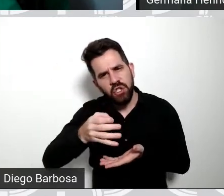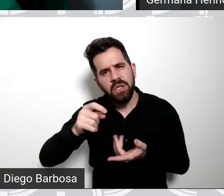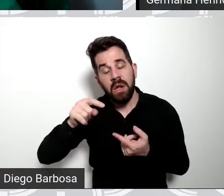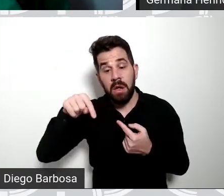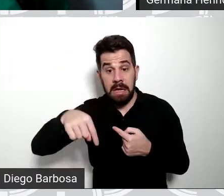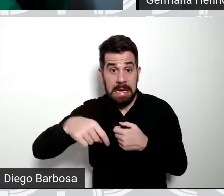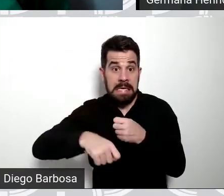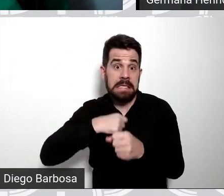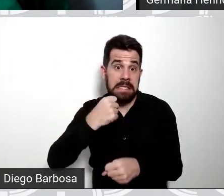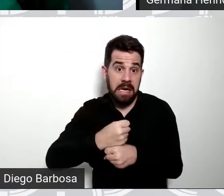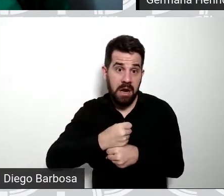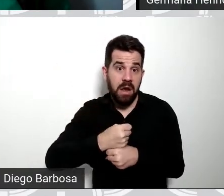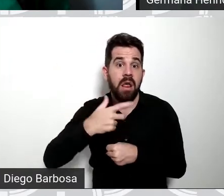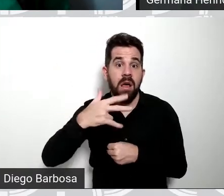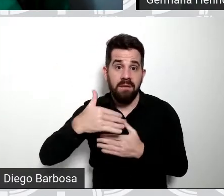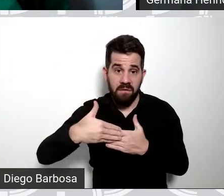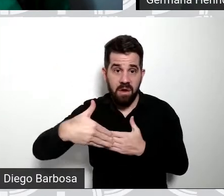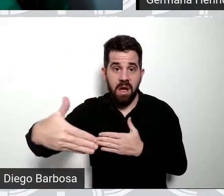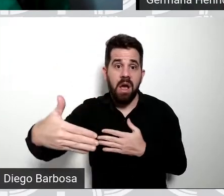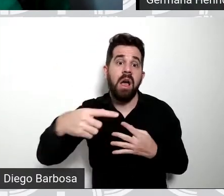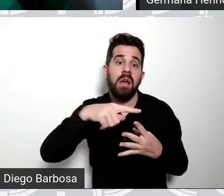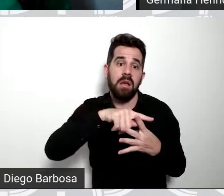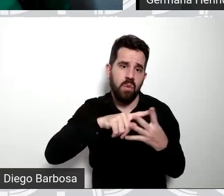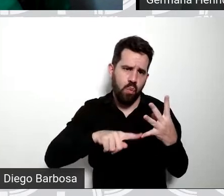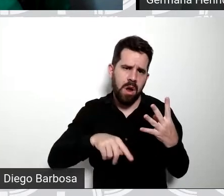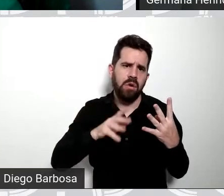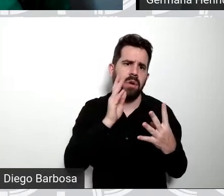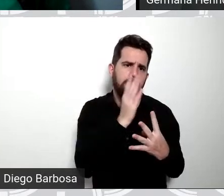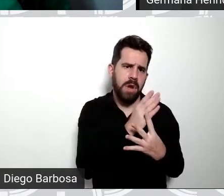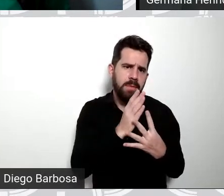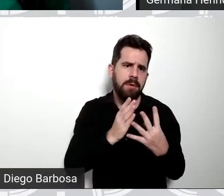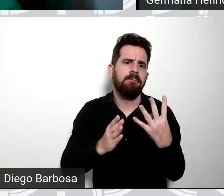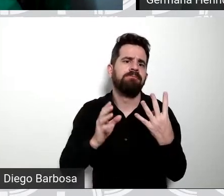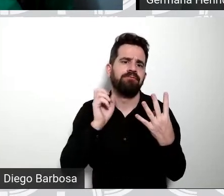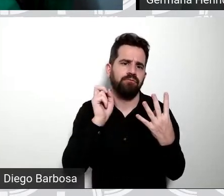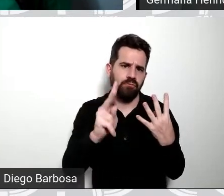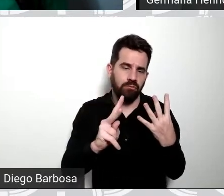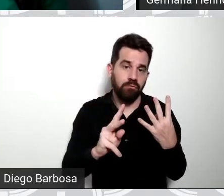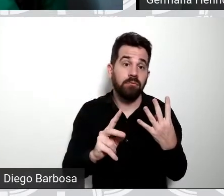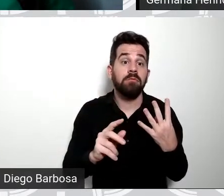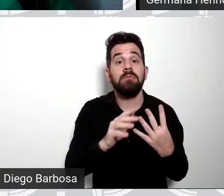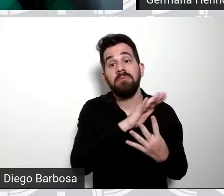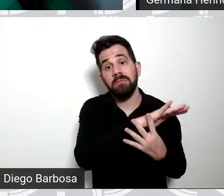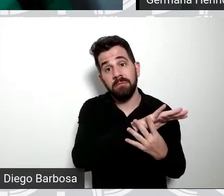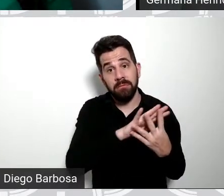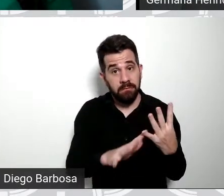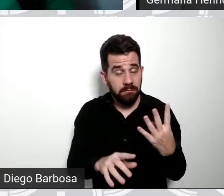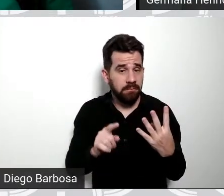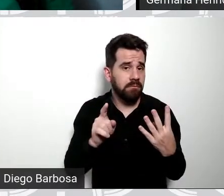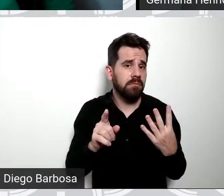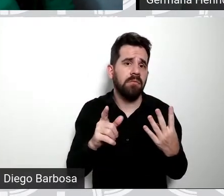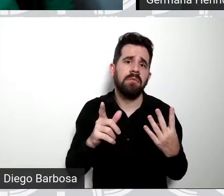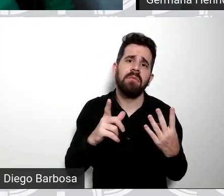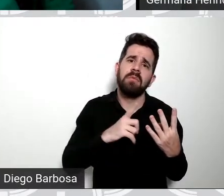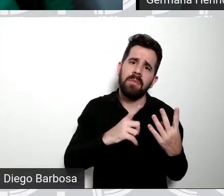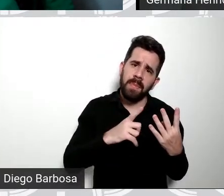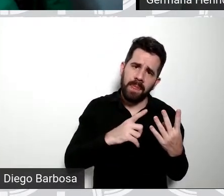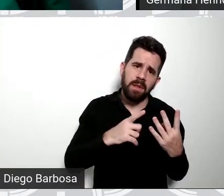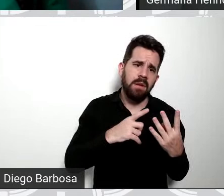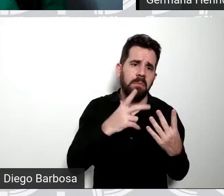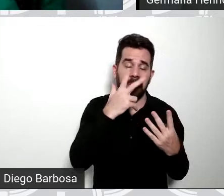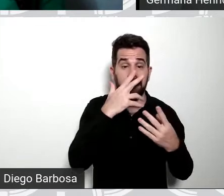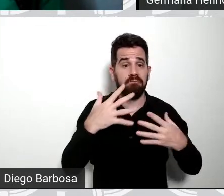Então, são 4. E que contempla a pesquisa de vários dos nossos colegas,